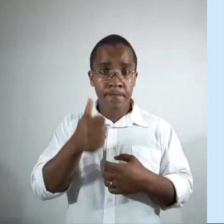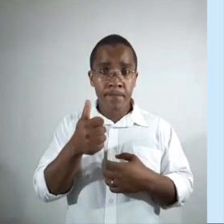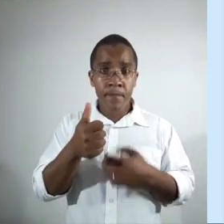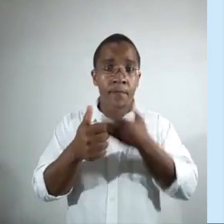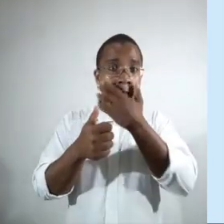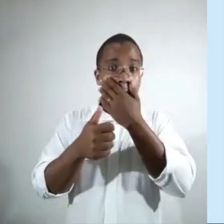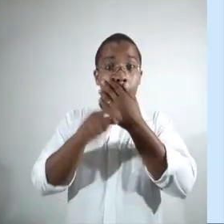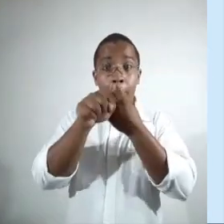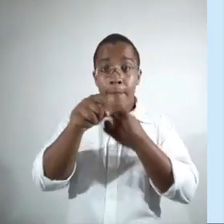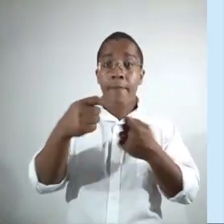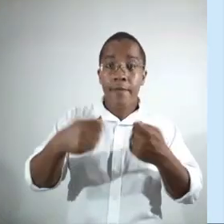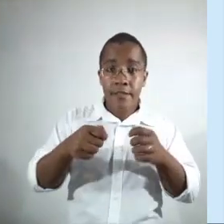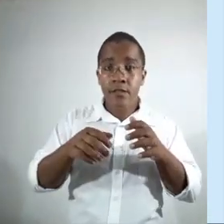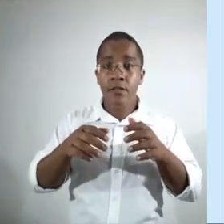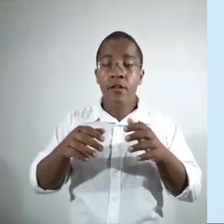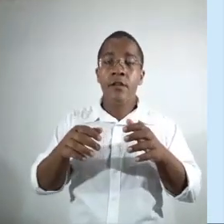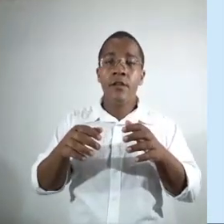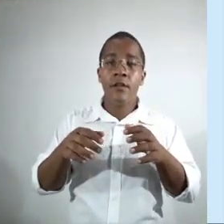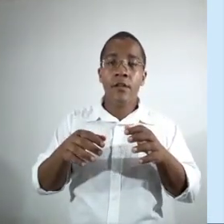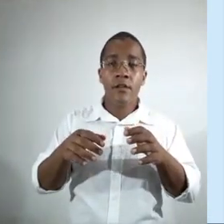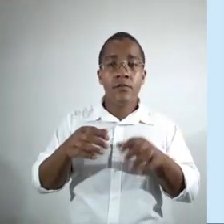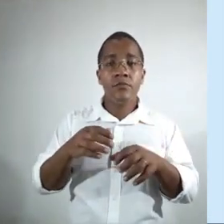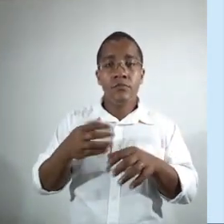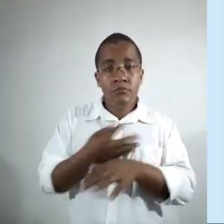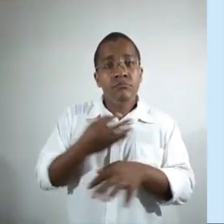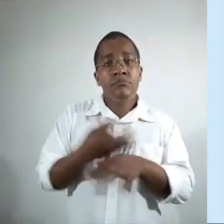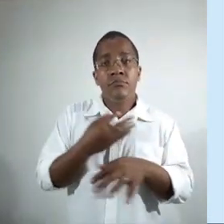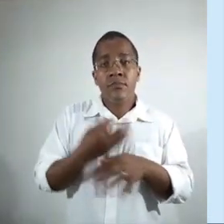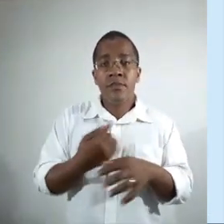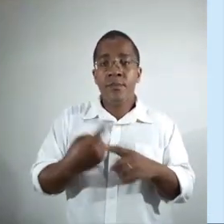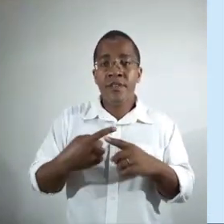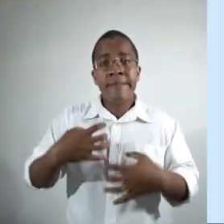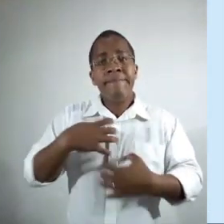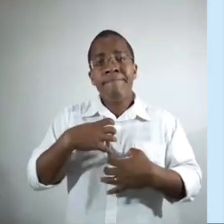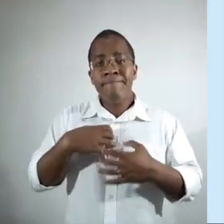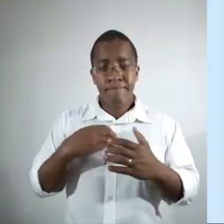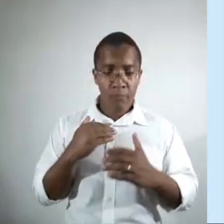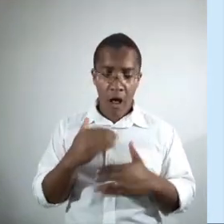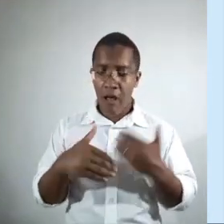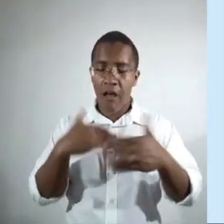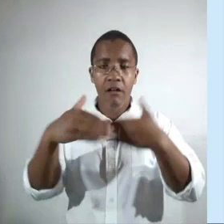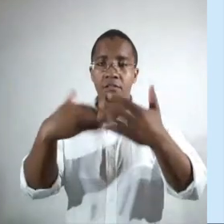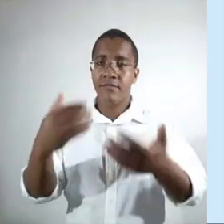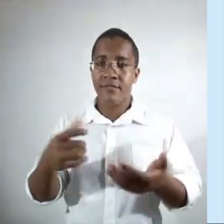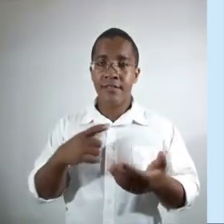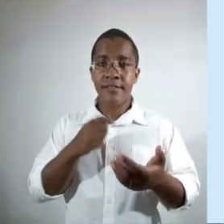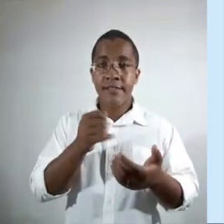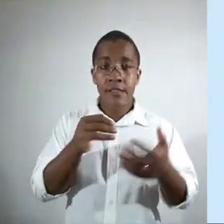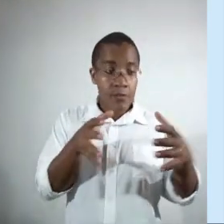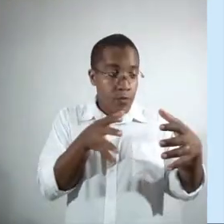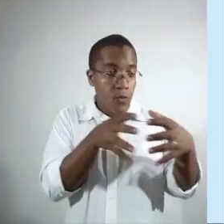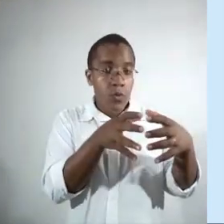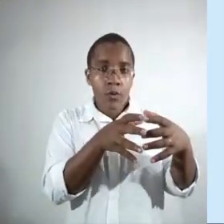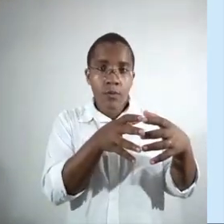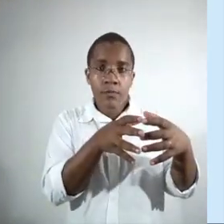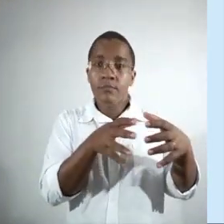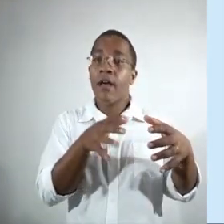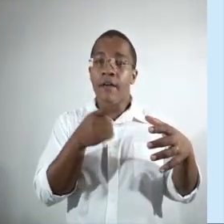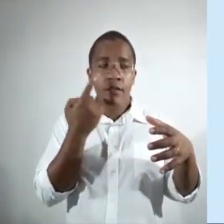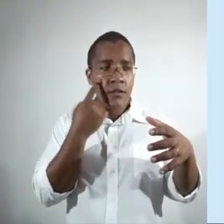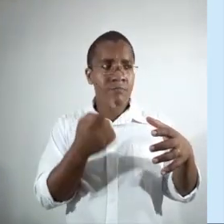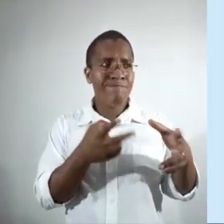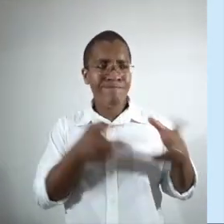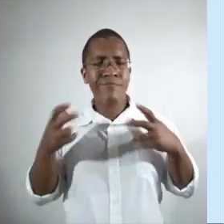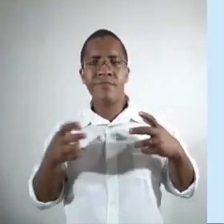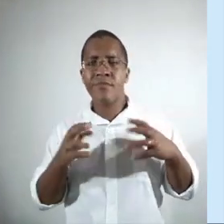As emoções vão estar em alta. Várias emoções vão estar em alta. E quando você está em grupo, tudo vem à